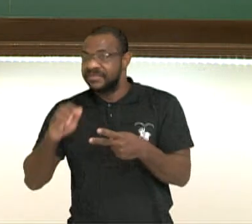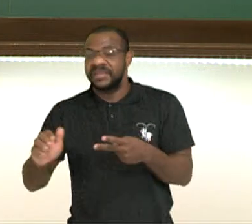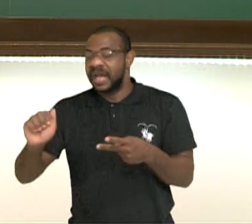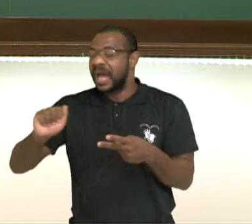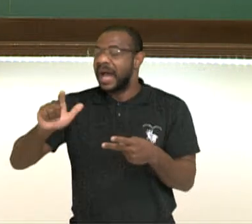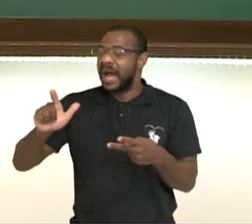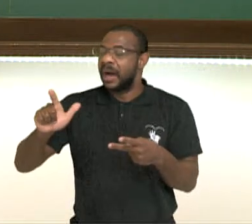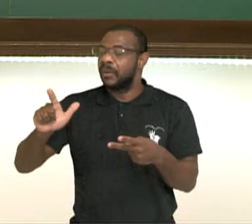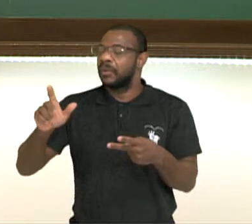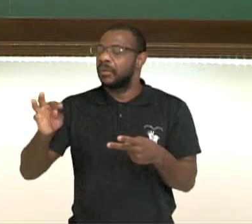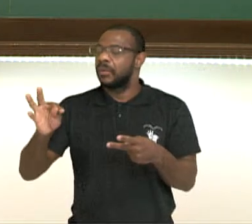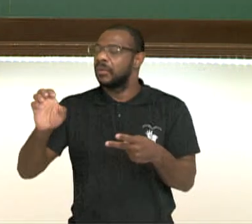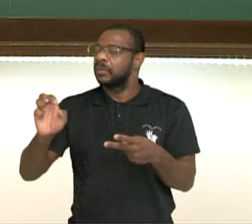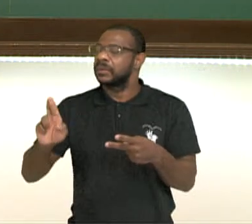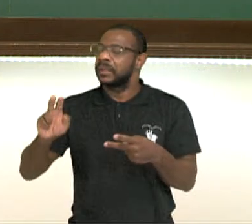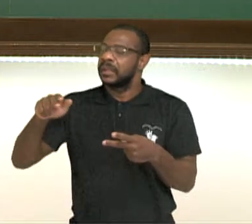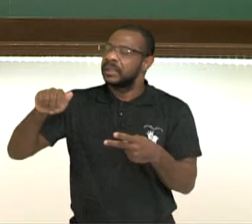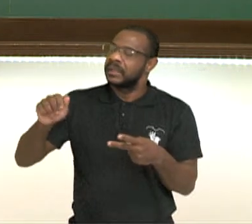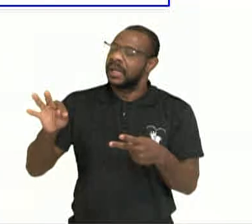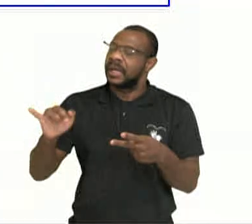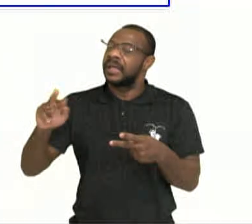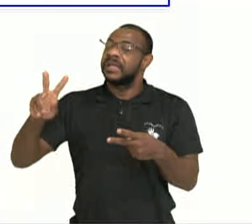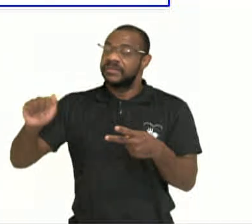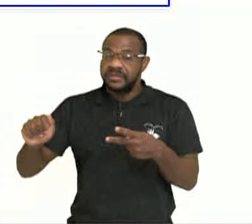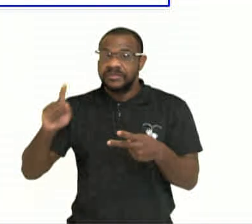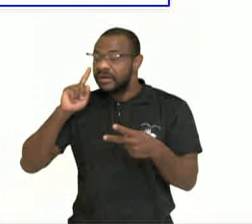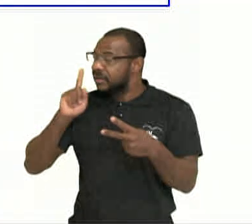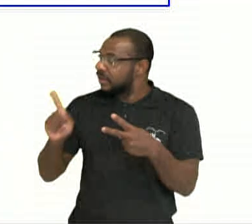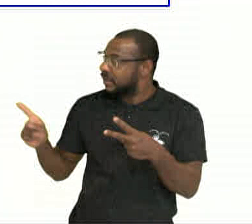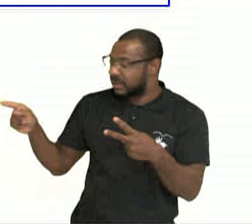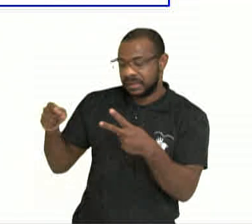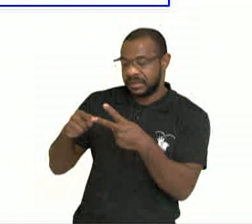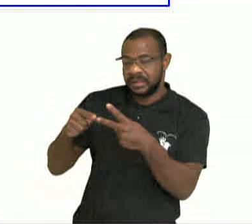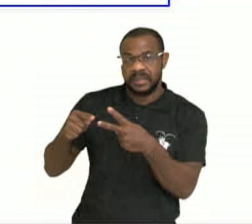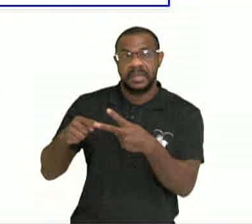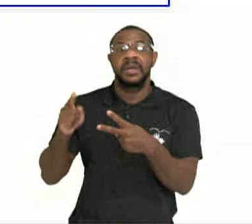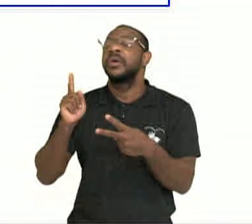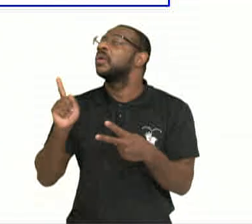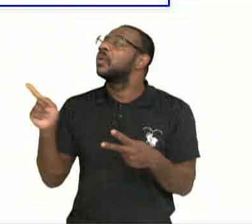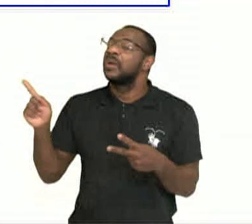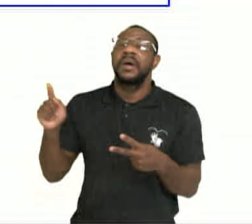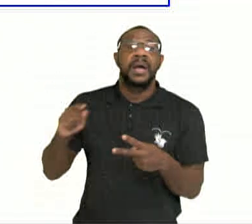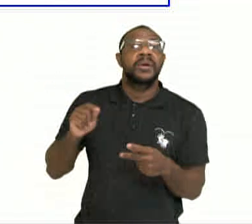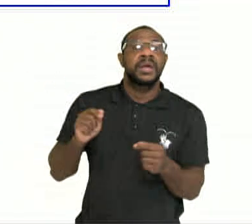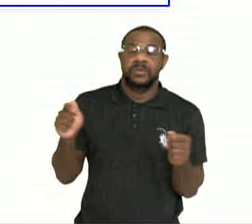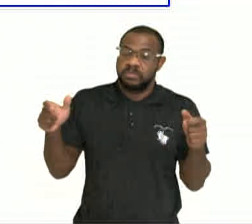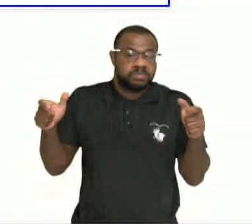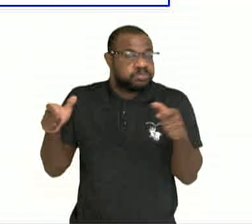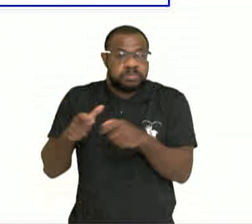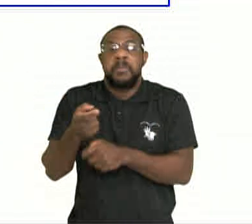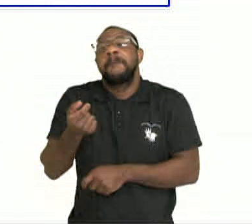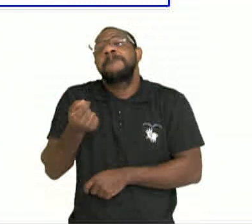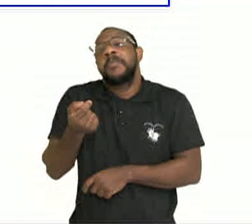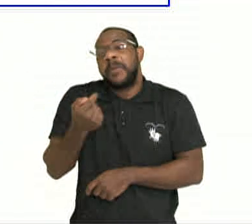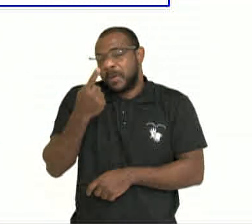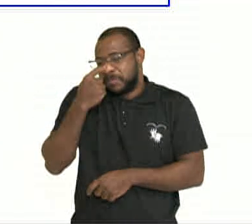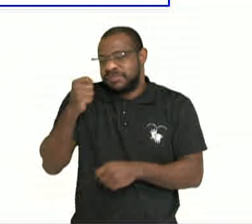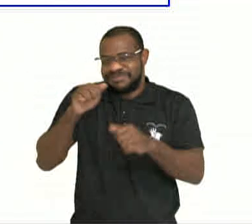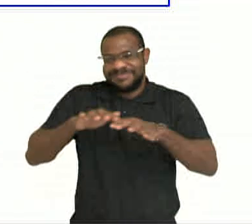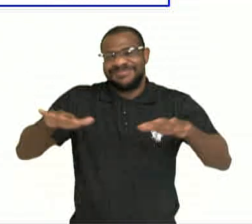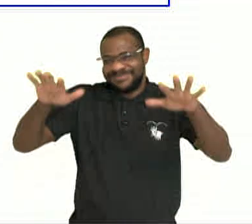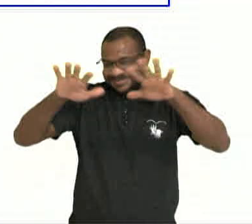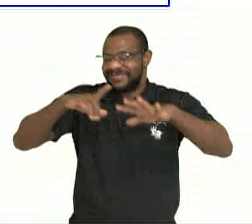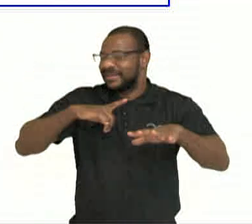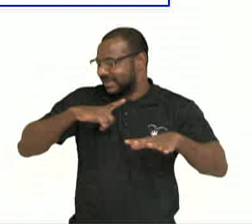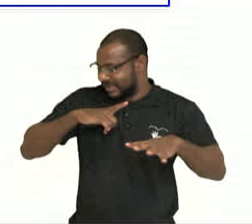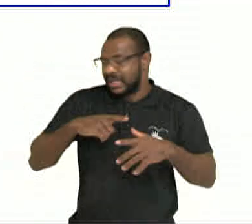também, conforme você vai ver do lado direito da sua tela, são opções energéticas de menor impacto ambiental negativo,